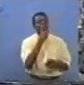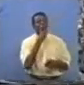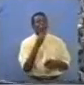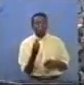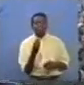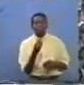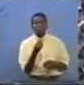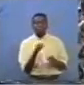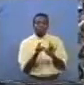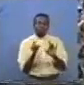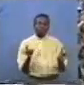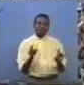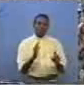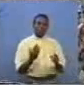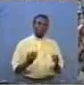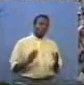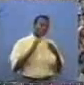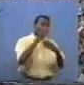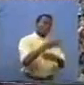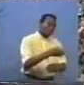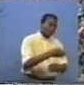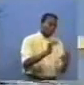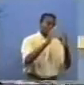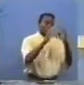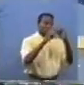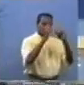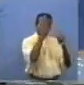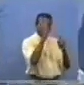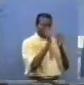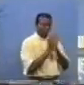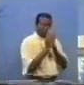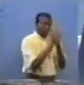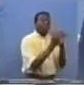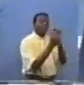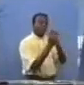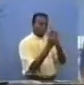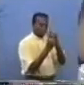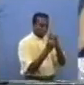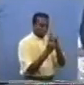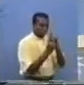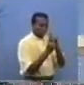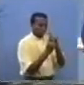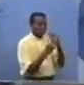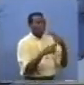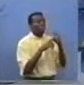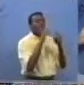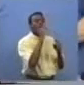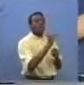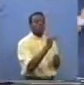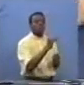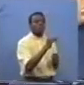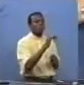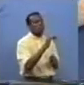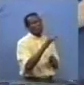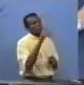O fariseu, 7 qualidades. Deus não pôde ouvir a oração dele. Ele era grande demais para